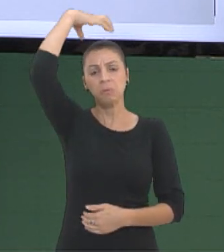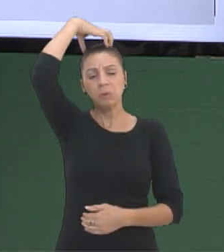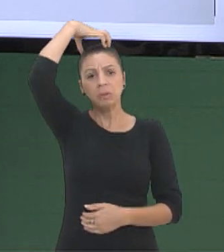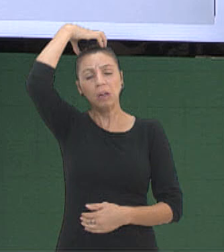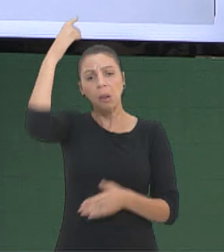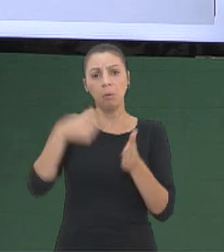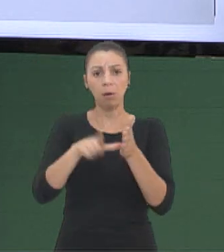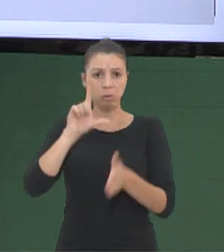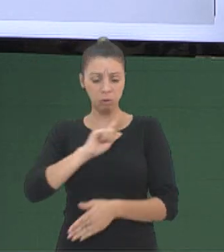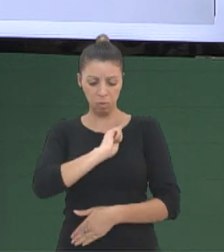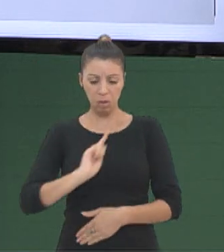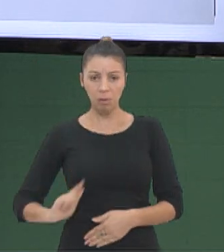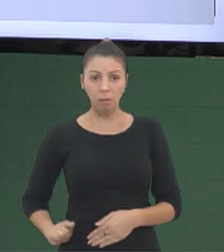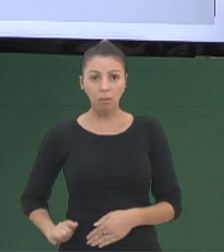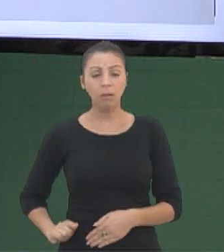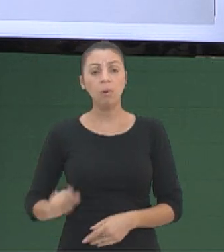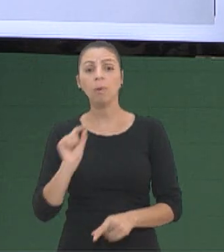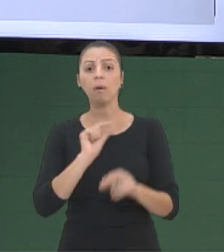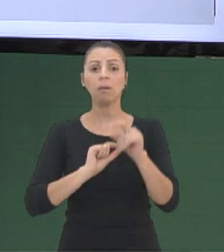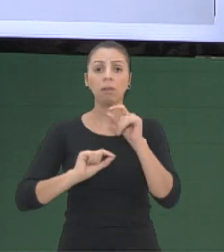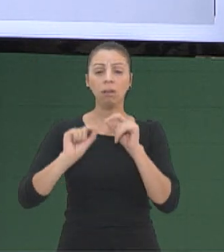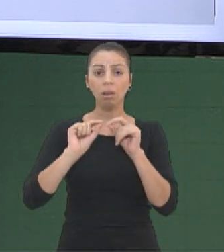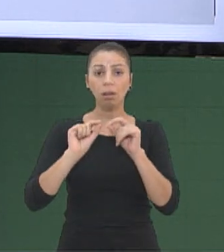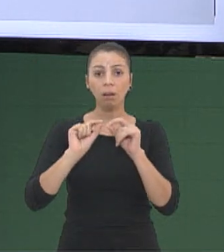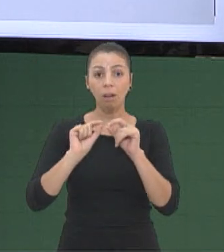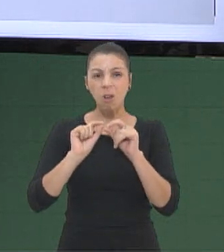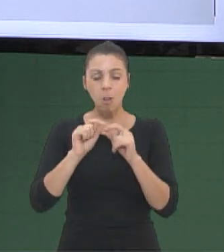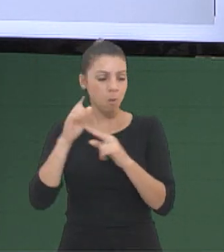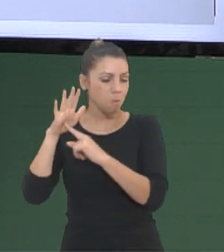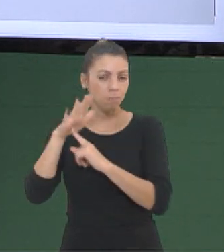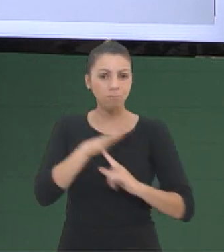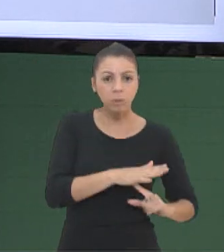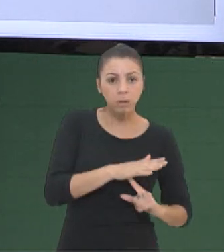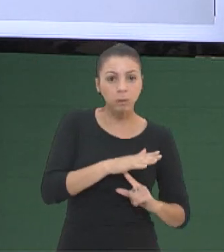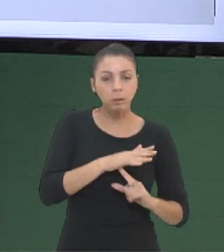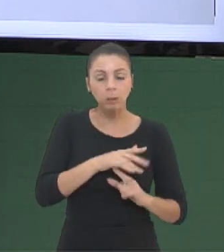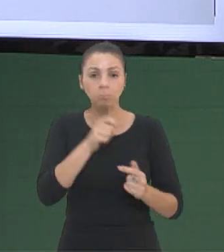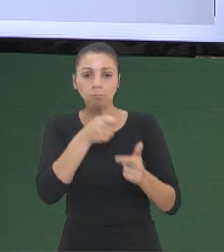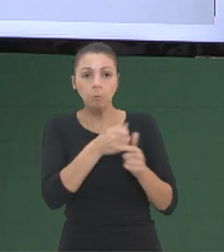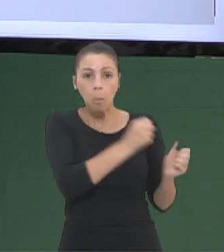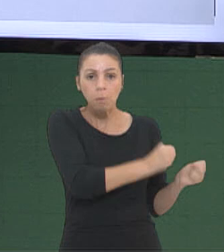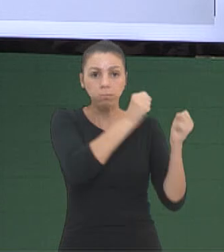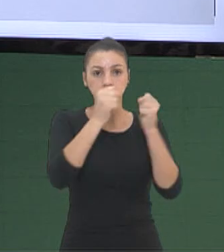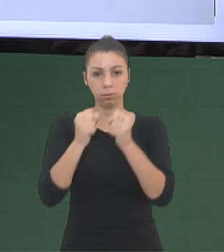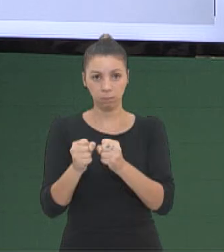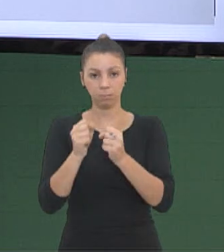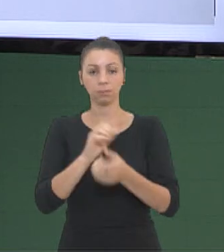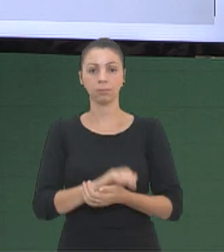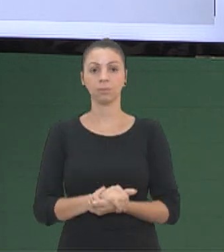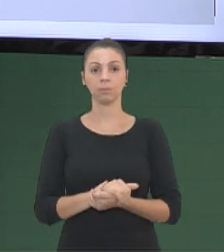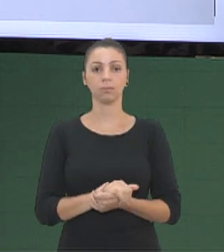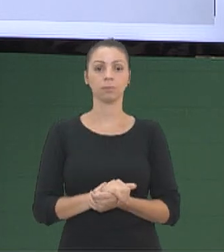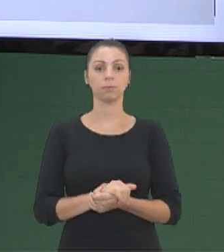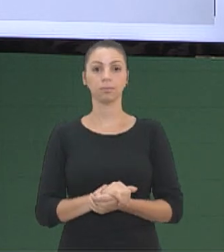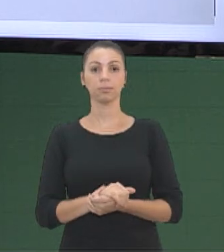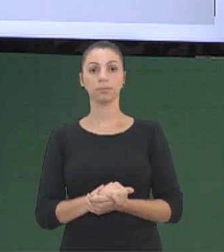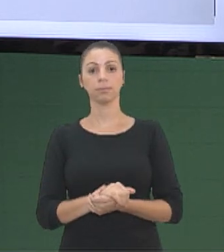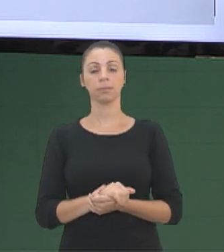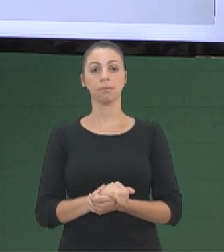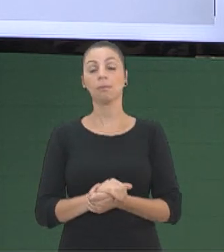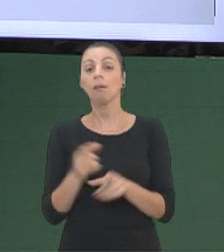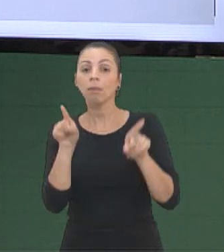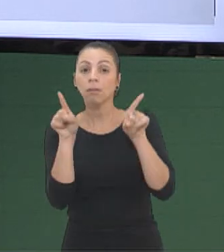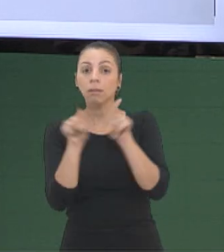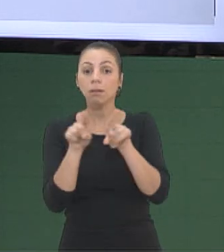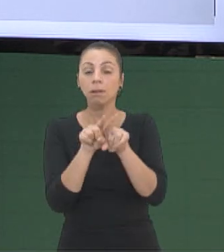era um modelo caracterizado pela opressão e pelo abuso de poder. Nós já vimos